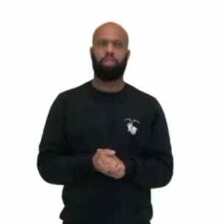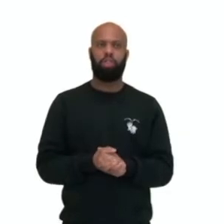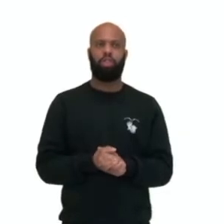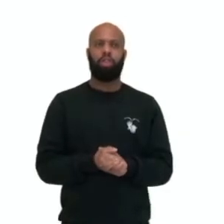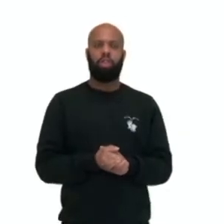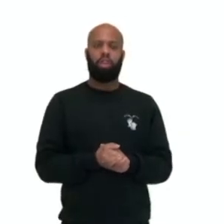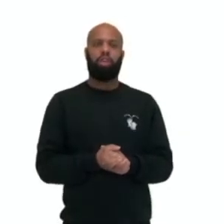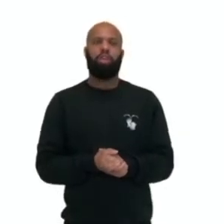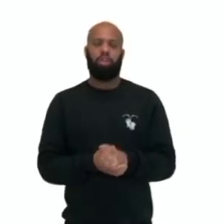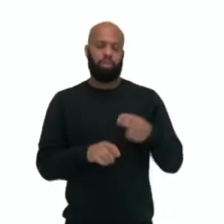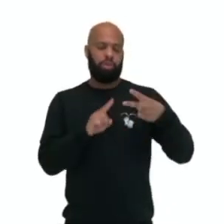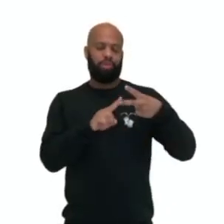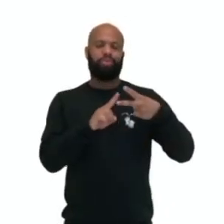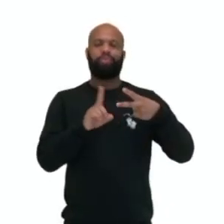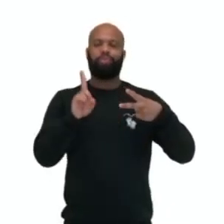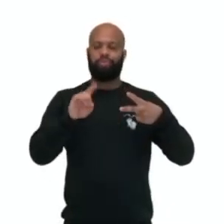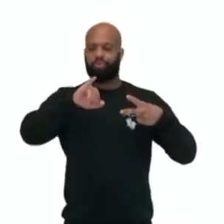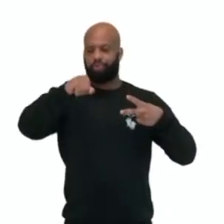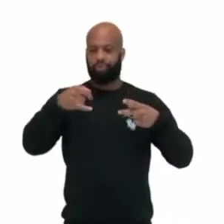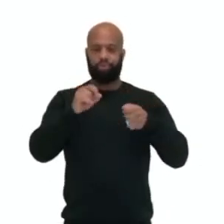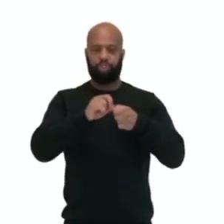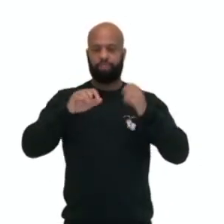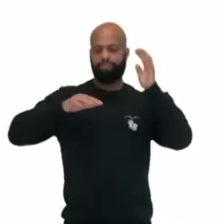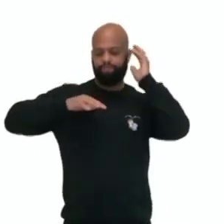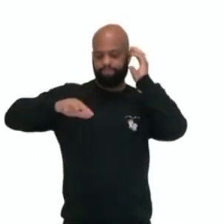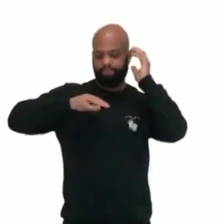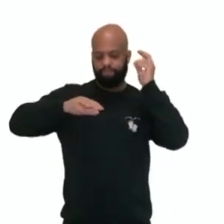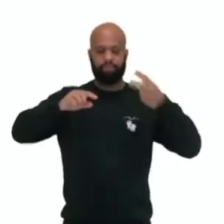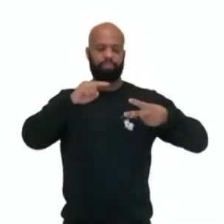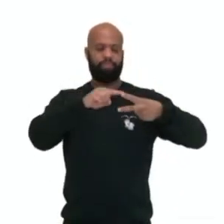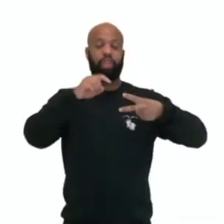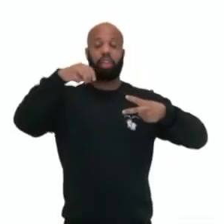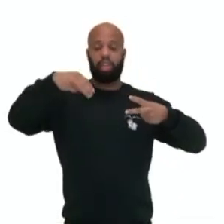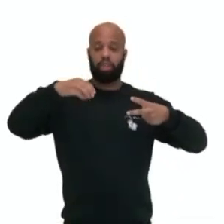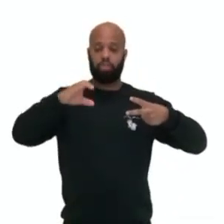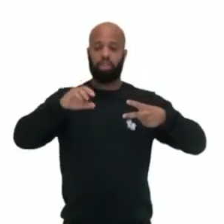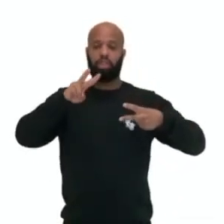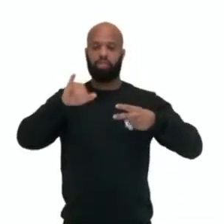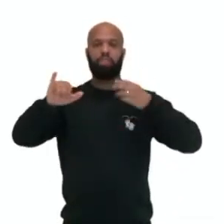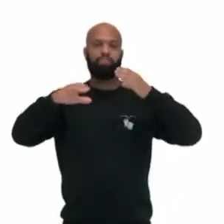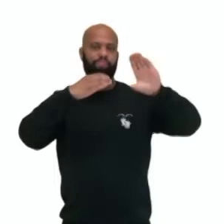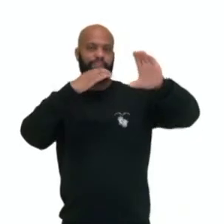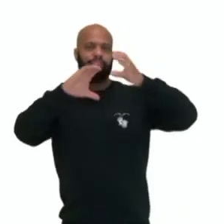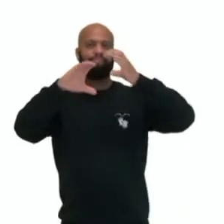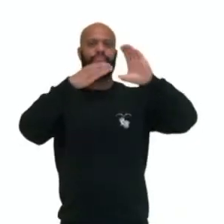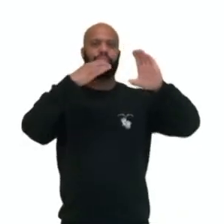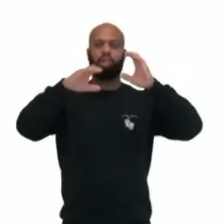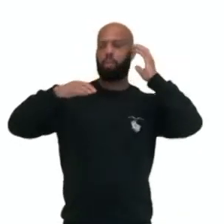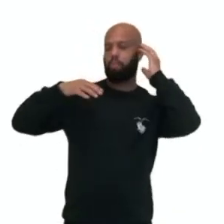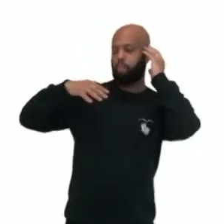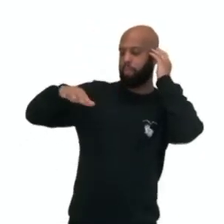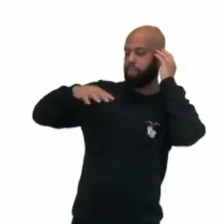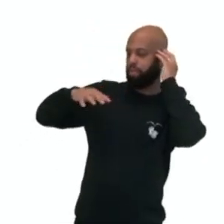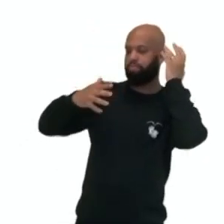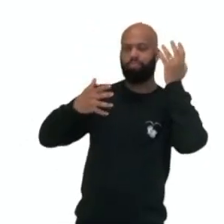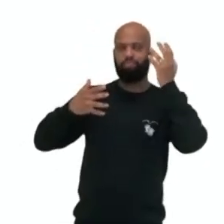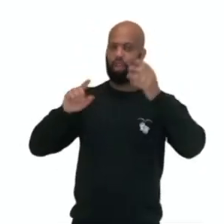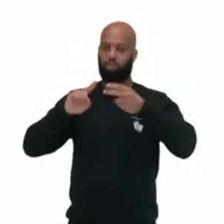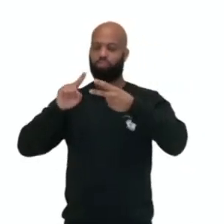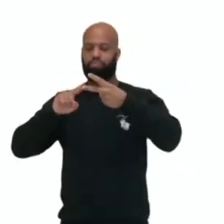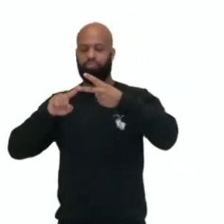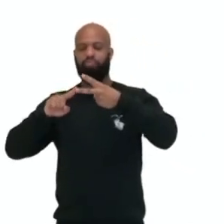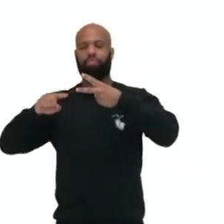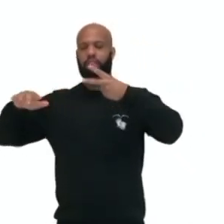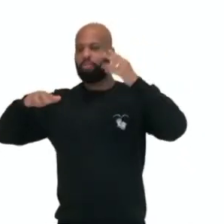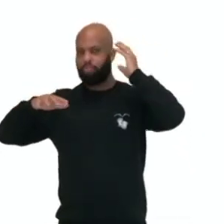pelo DJ. Então o MC é o cara que vai cantar, vai produzir aquilo que a gente começou a